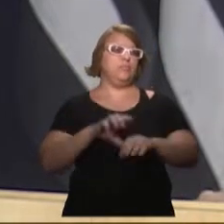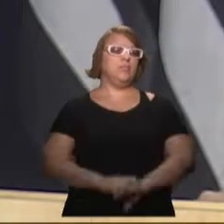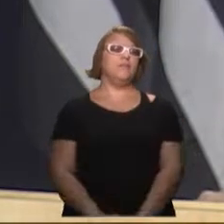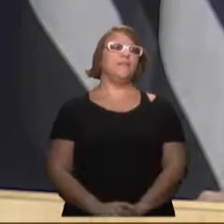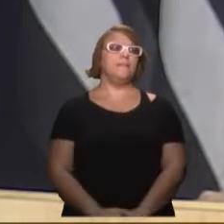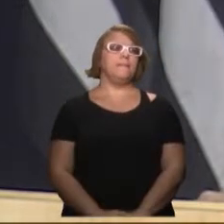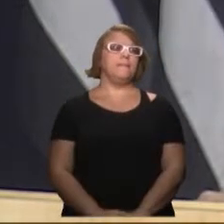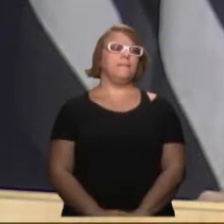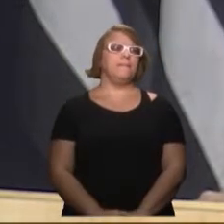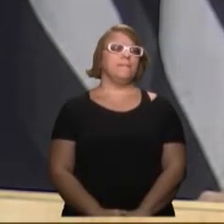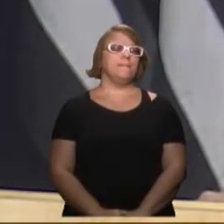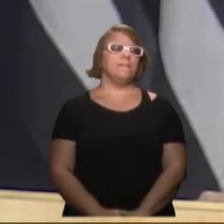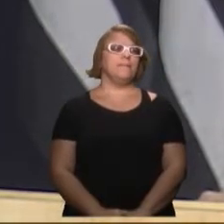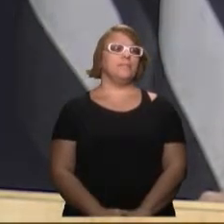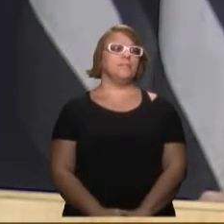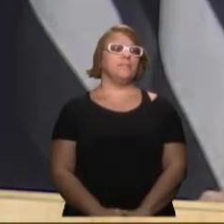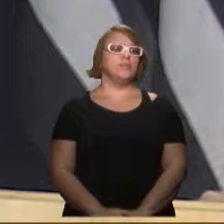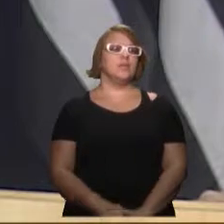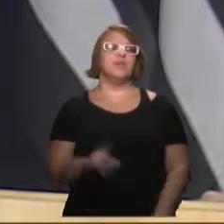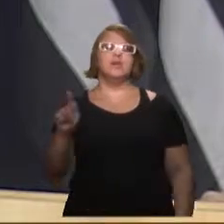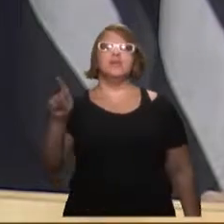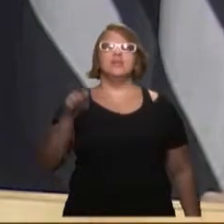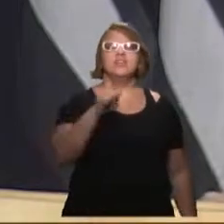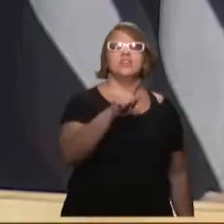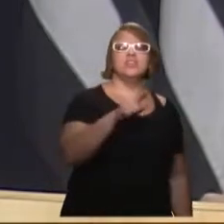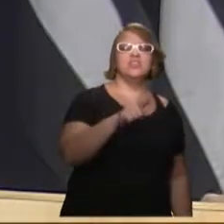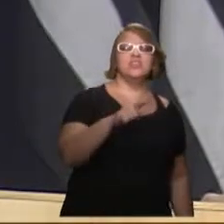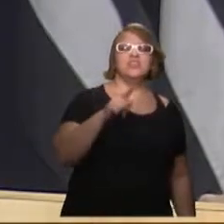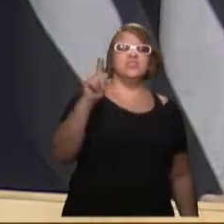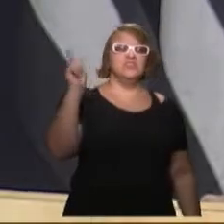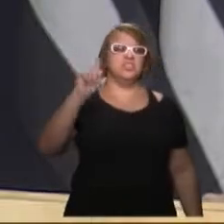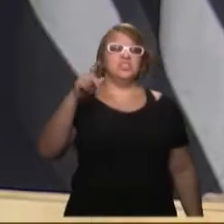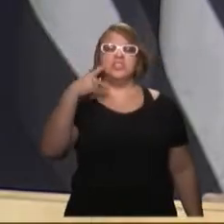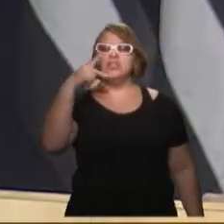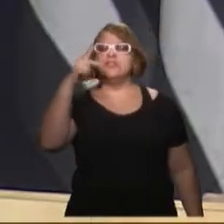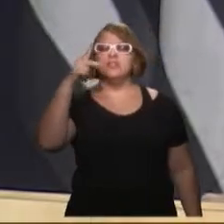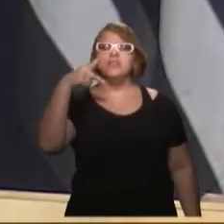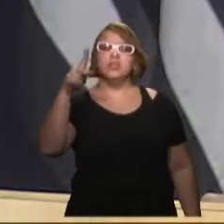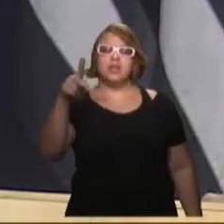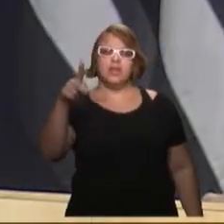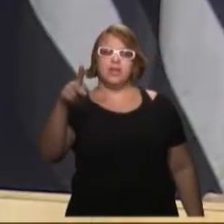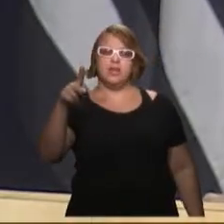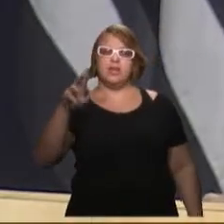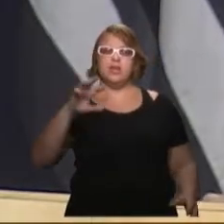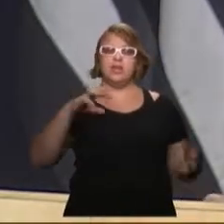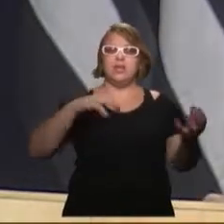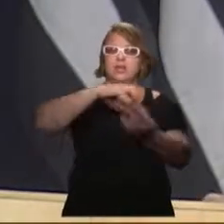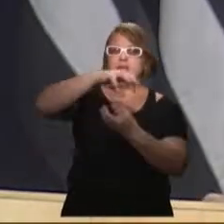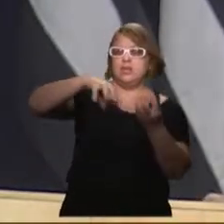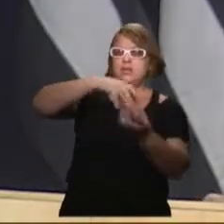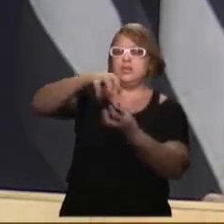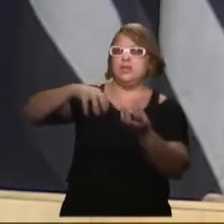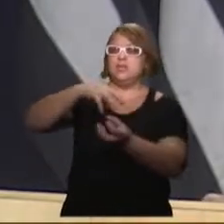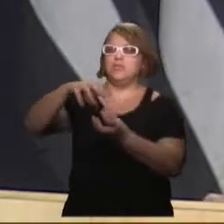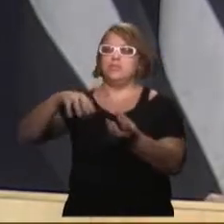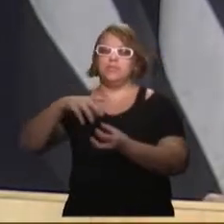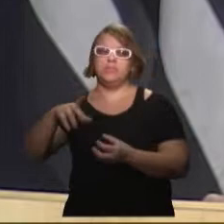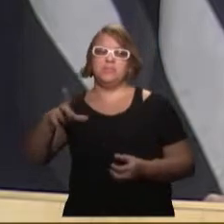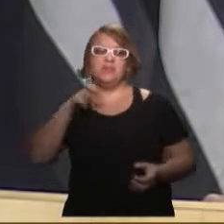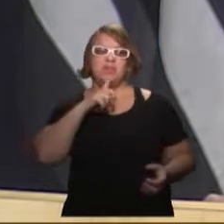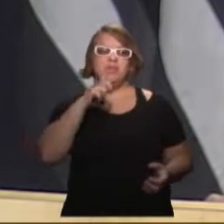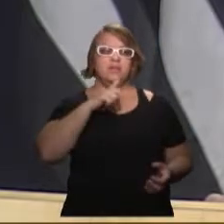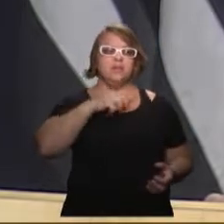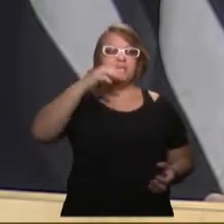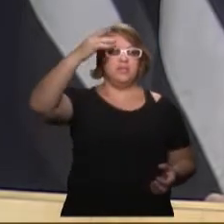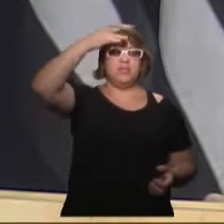E não vão dizer os senhores que no meio disso não tem os aproveitadores. E não vão dizer os senhores que quem